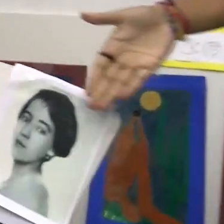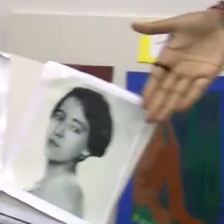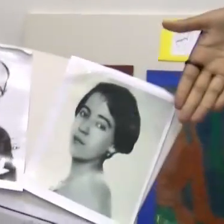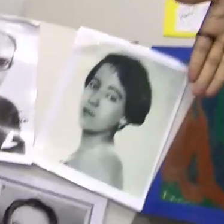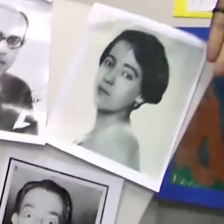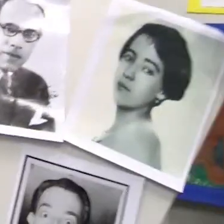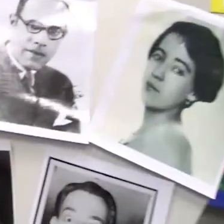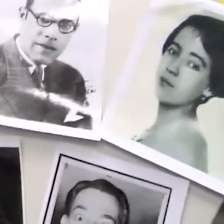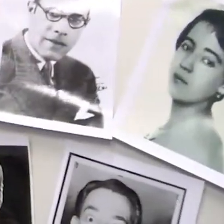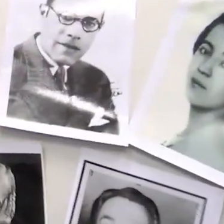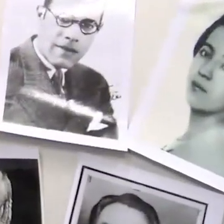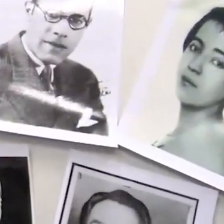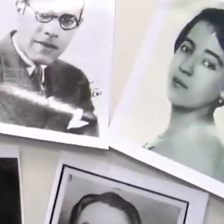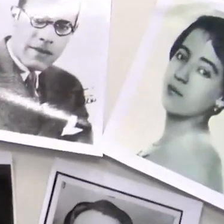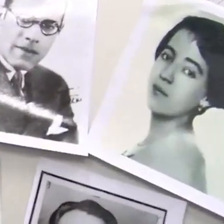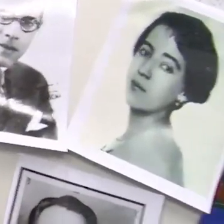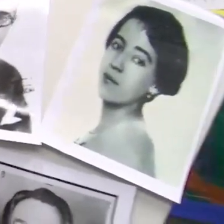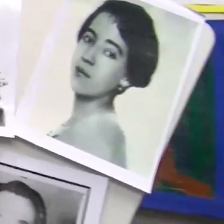Como vocês podem ver,